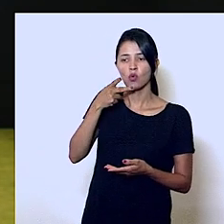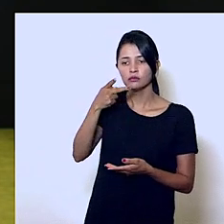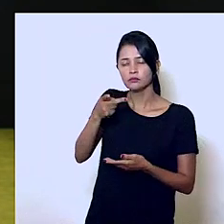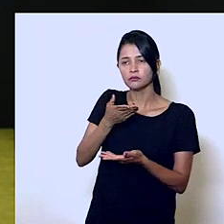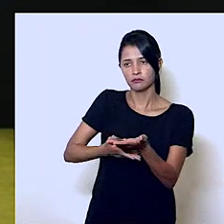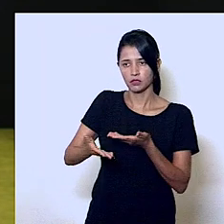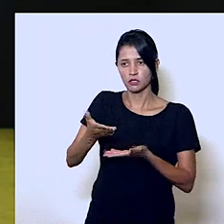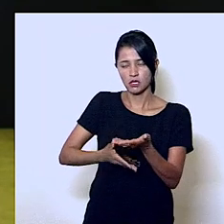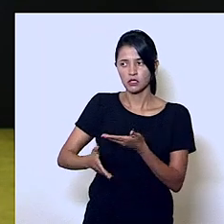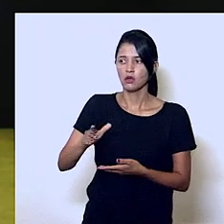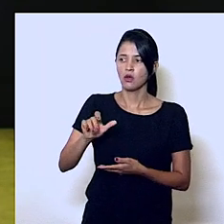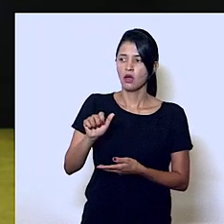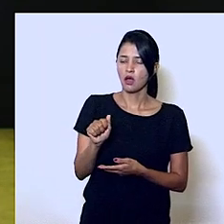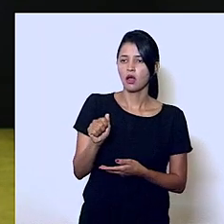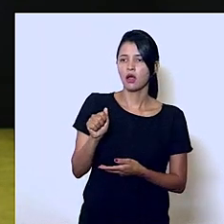Gusmão.